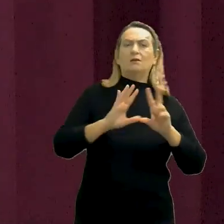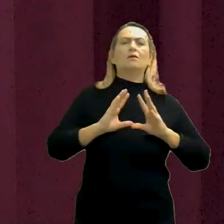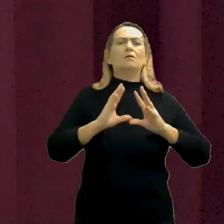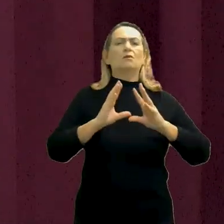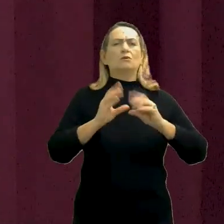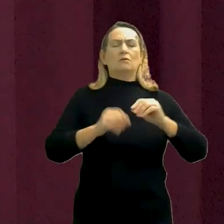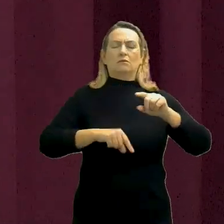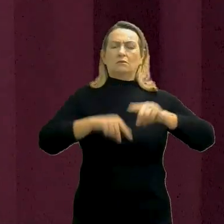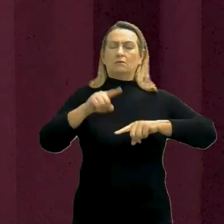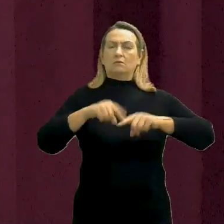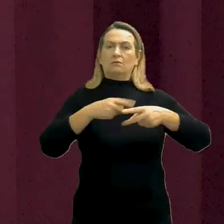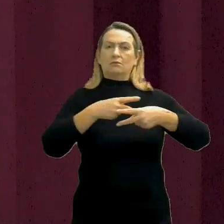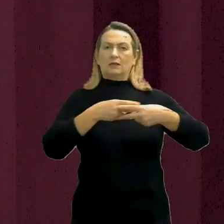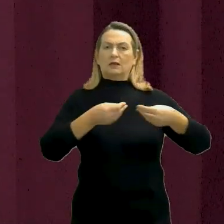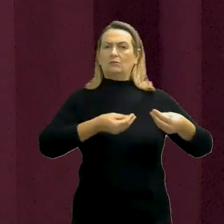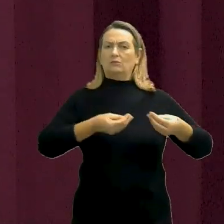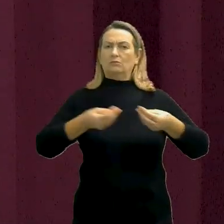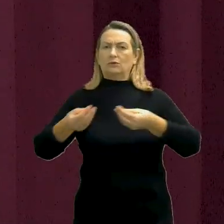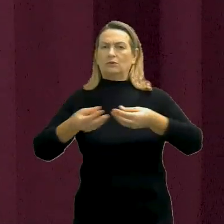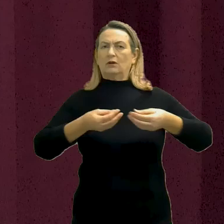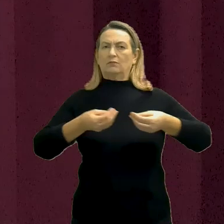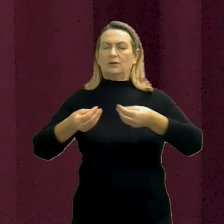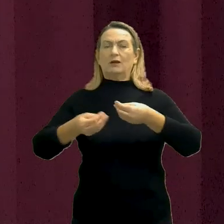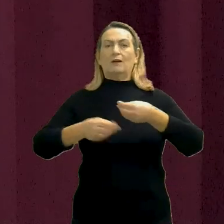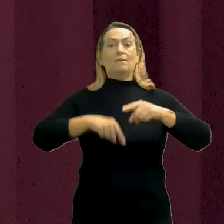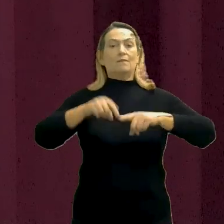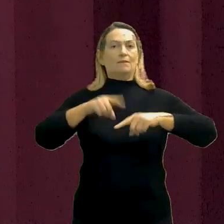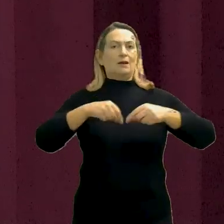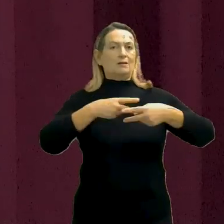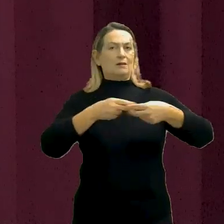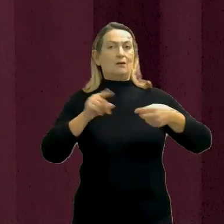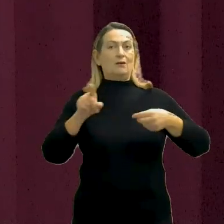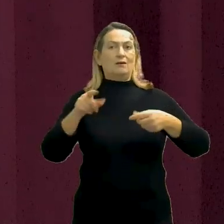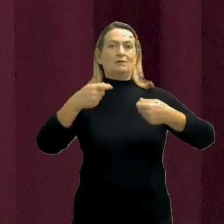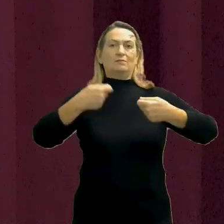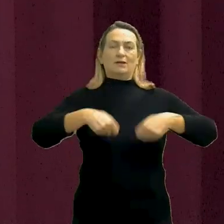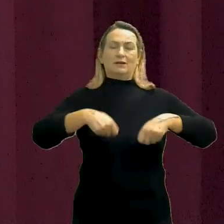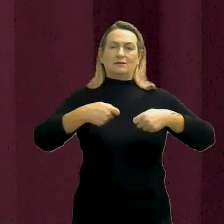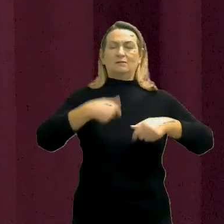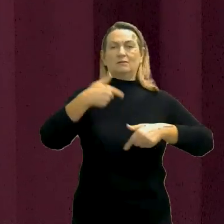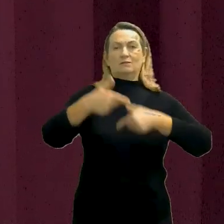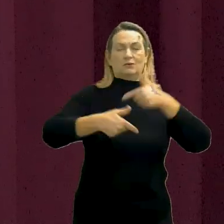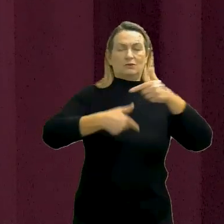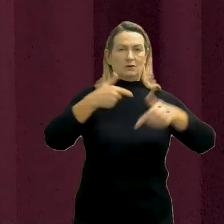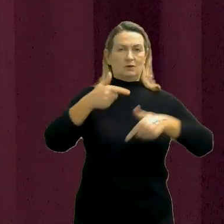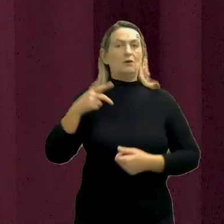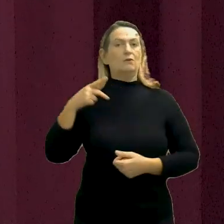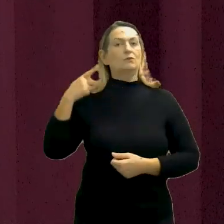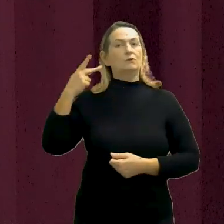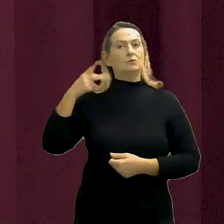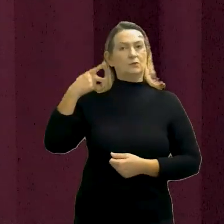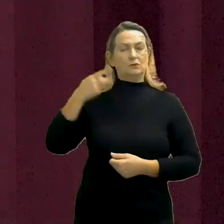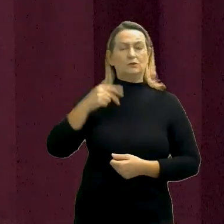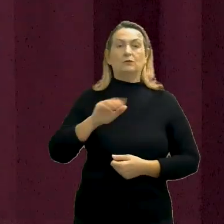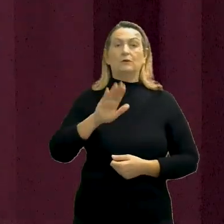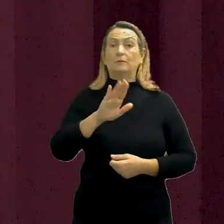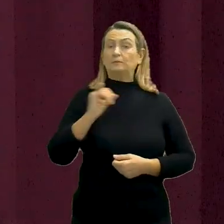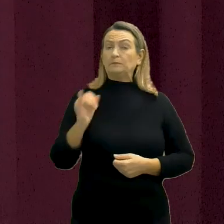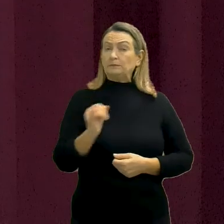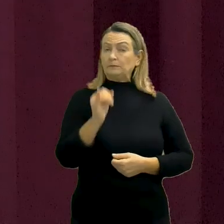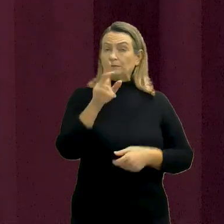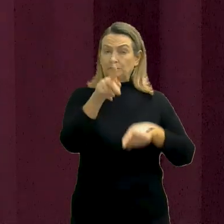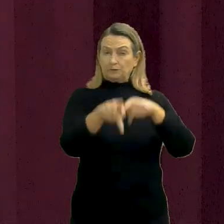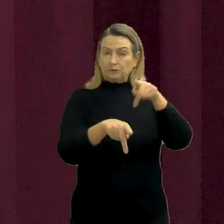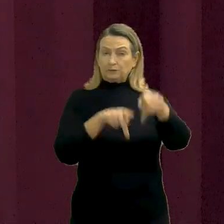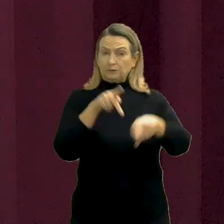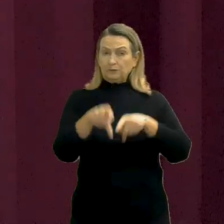promotores precisam para sua atuação Porque é importante a população eh eh saber que existe